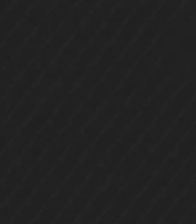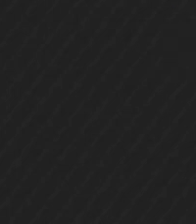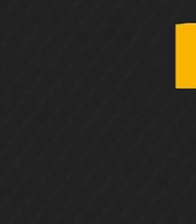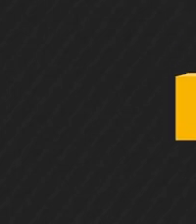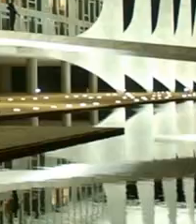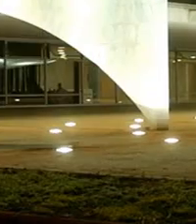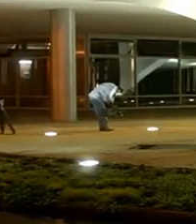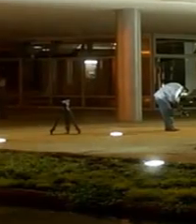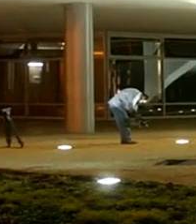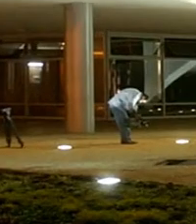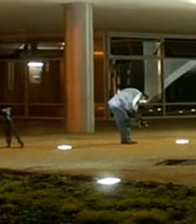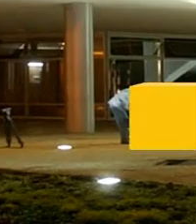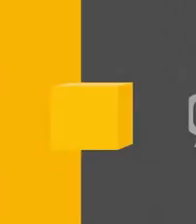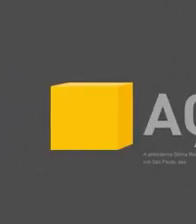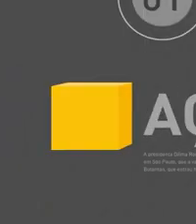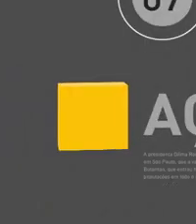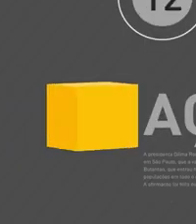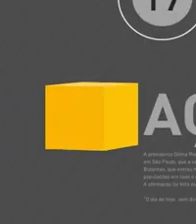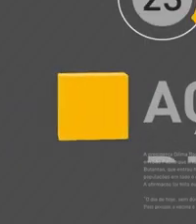Música